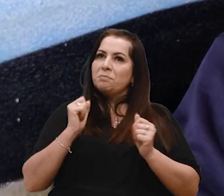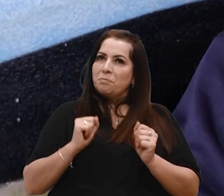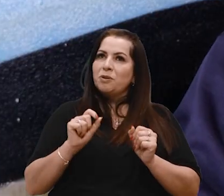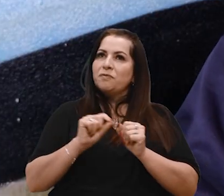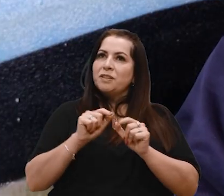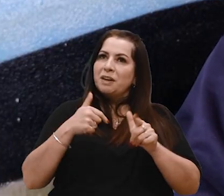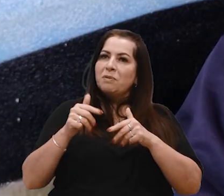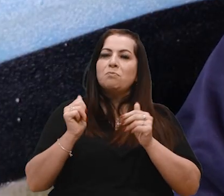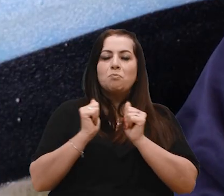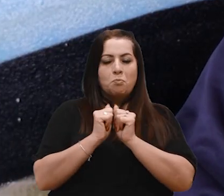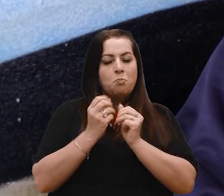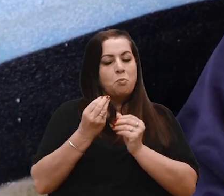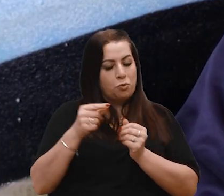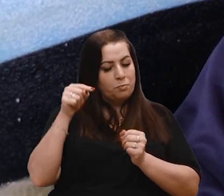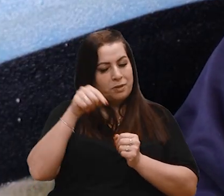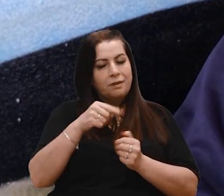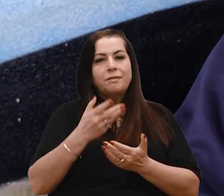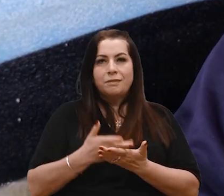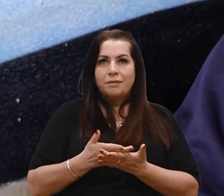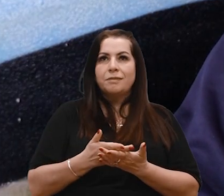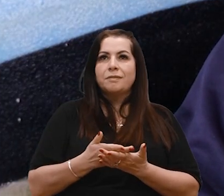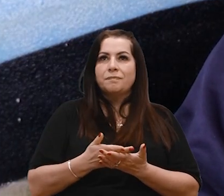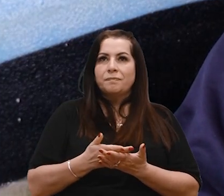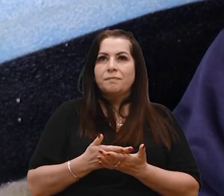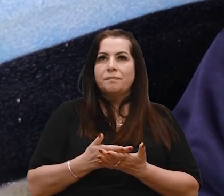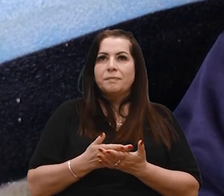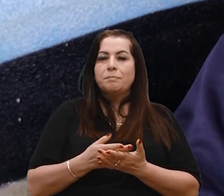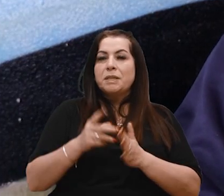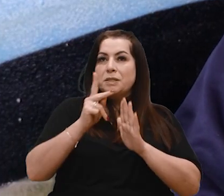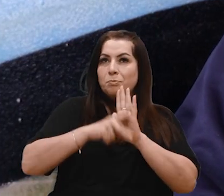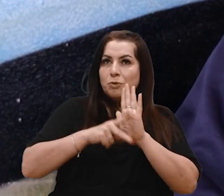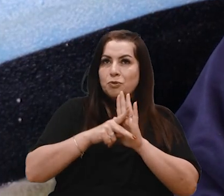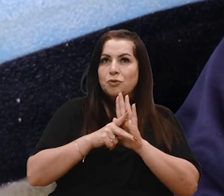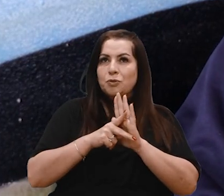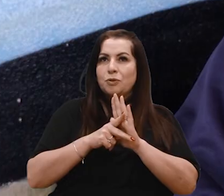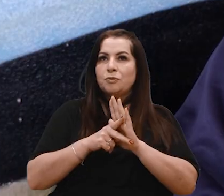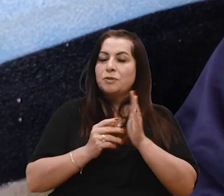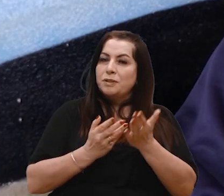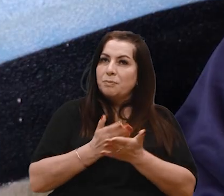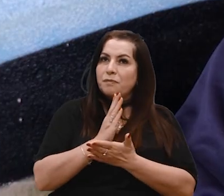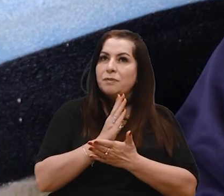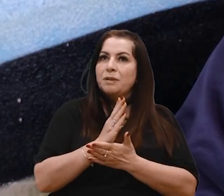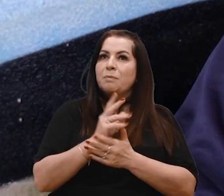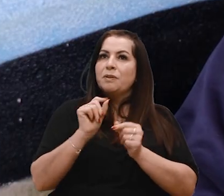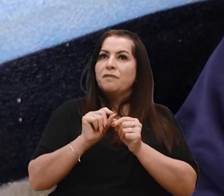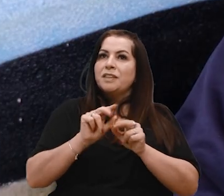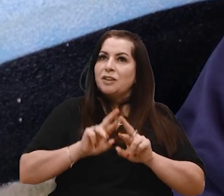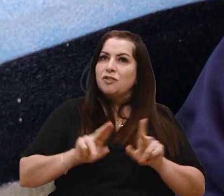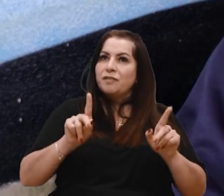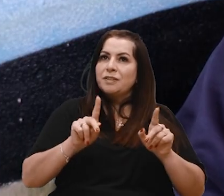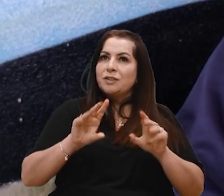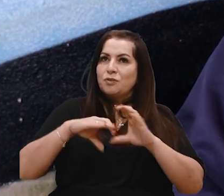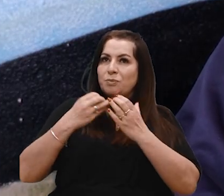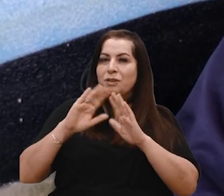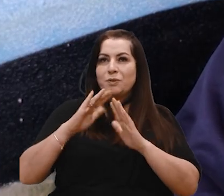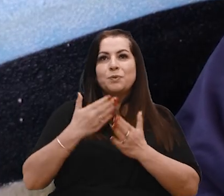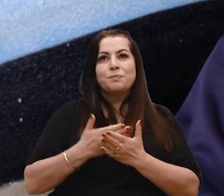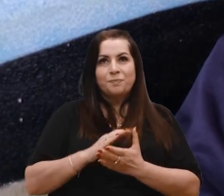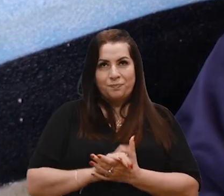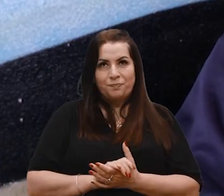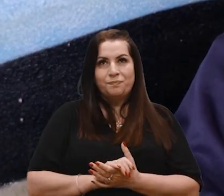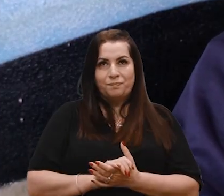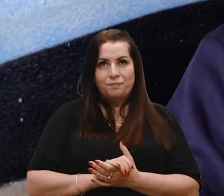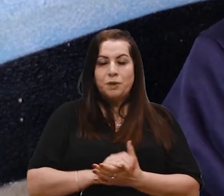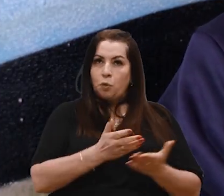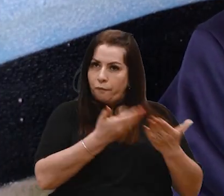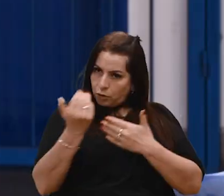gratificante para mim, pois a gente trabalhou muito, né, para estar aqui, para esse projeto ter sido aprovado e para a gente poder fazer a diferença na